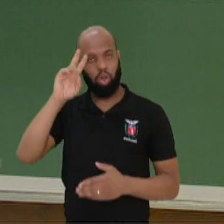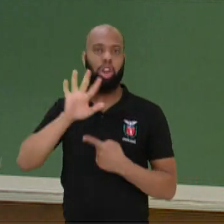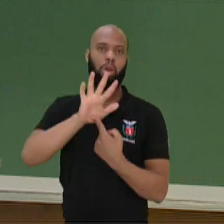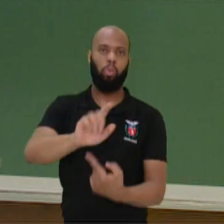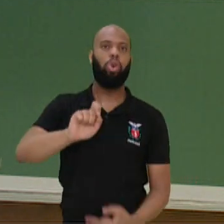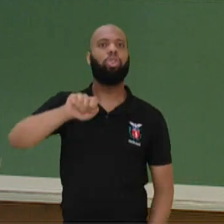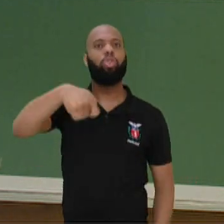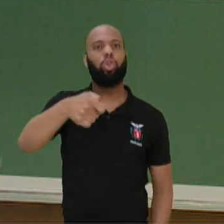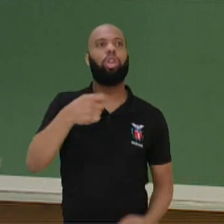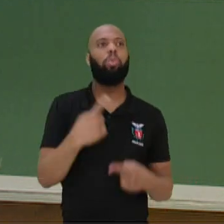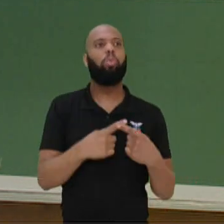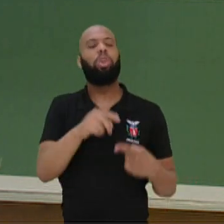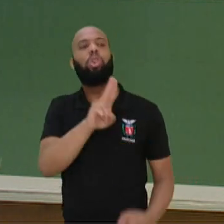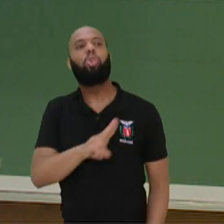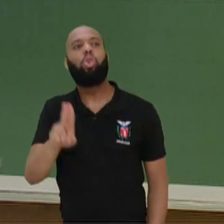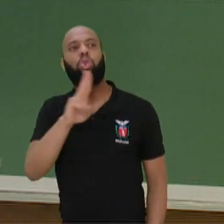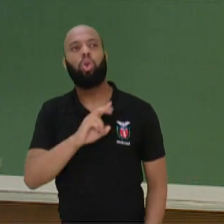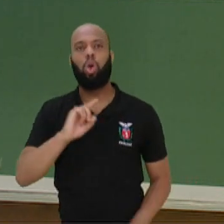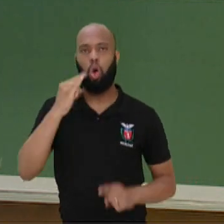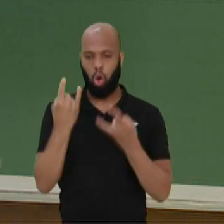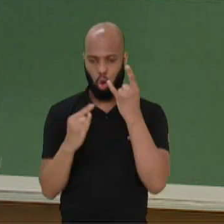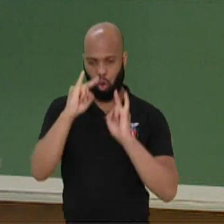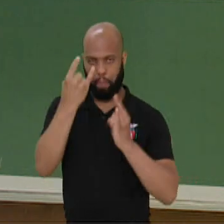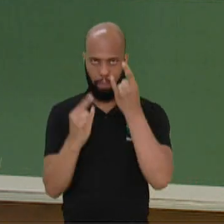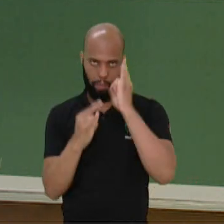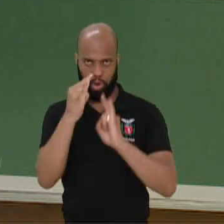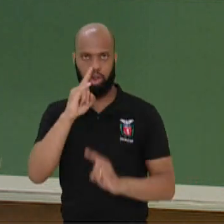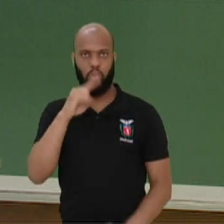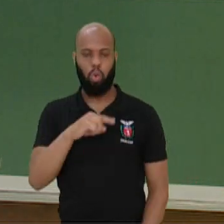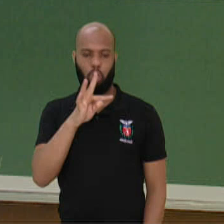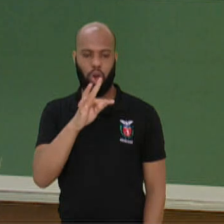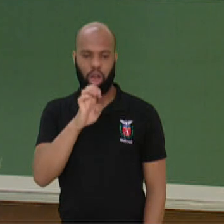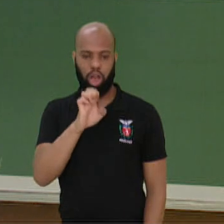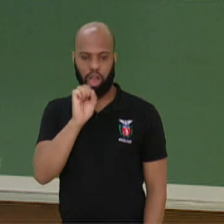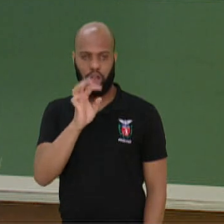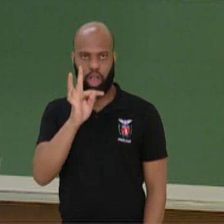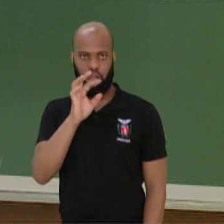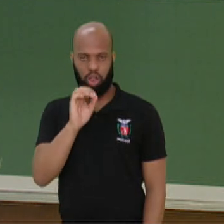uso desses hormônios, no caso a testosterona sintética.